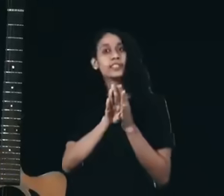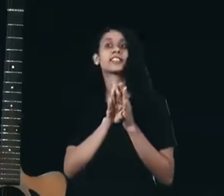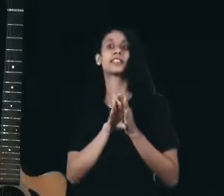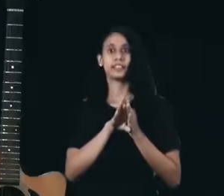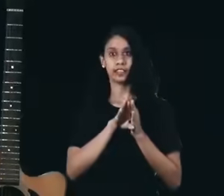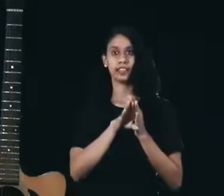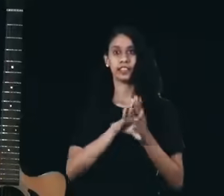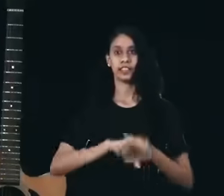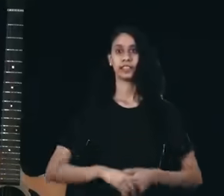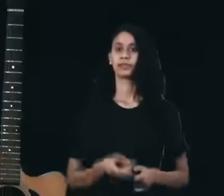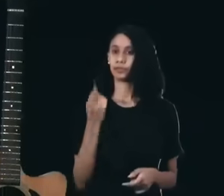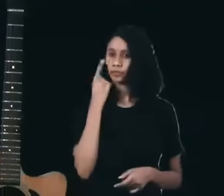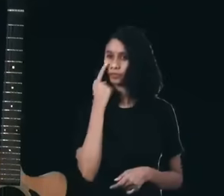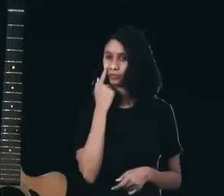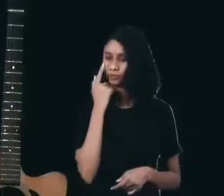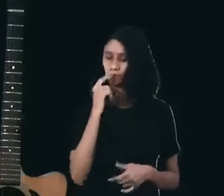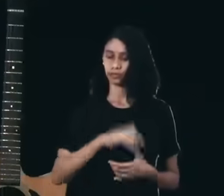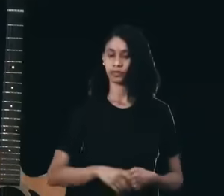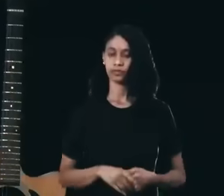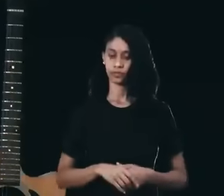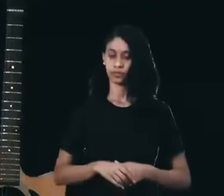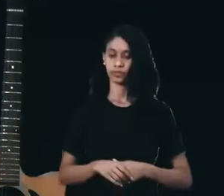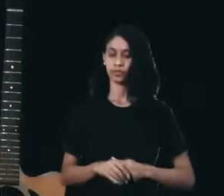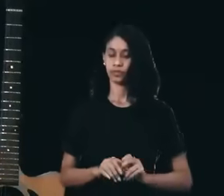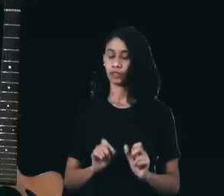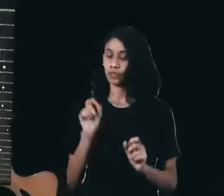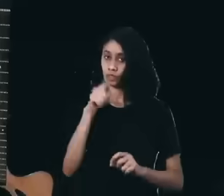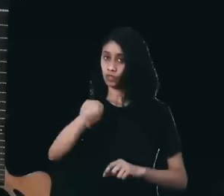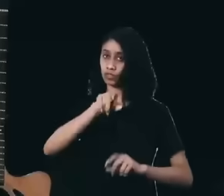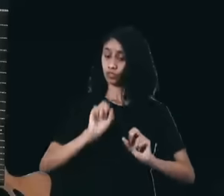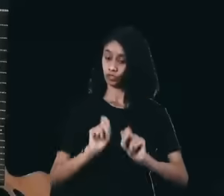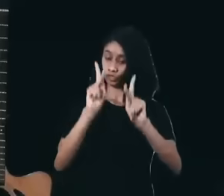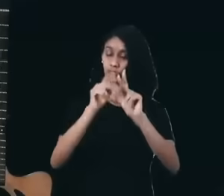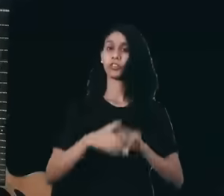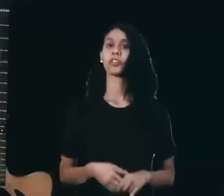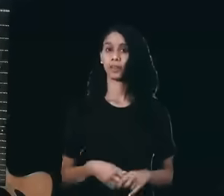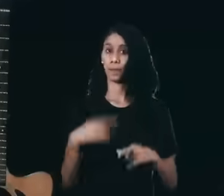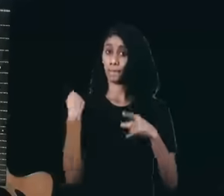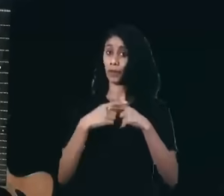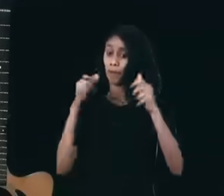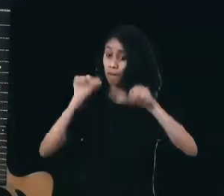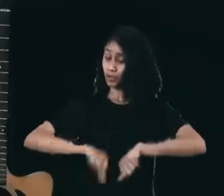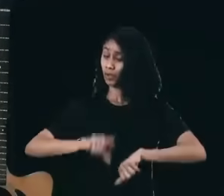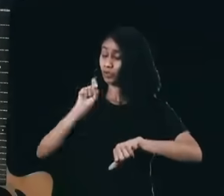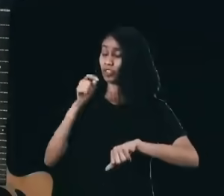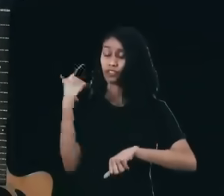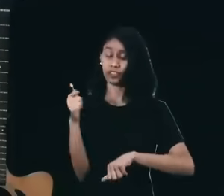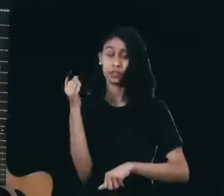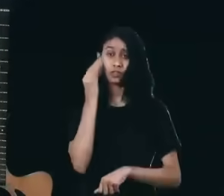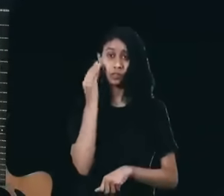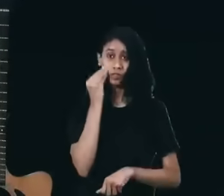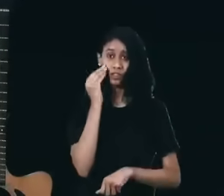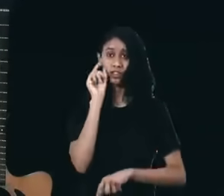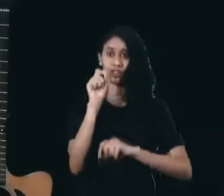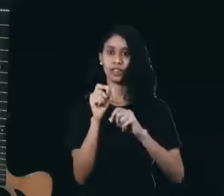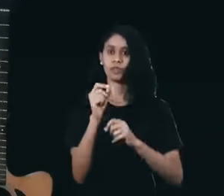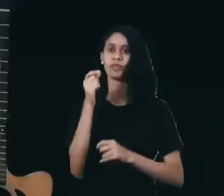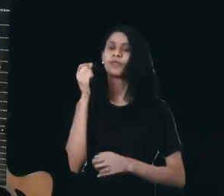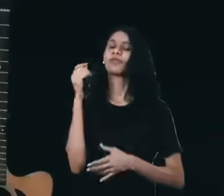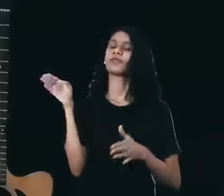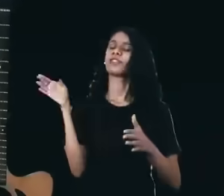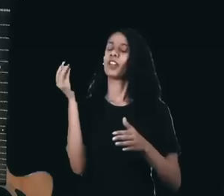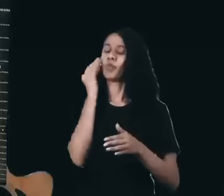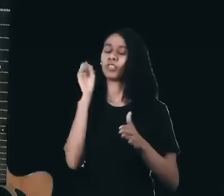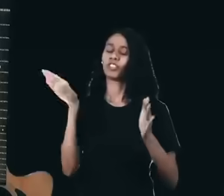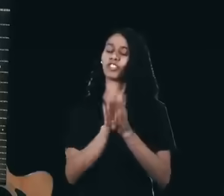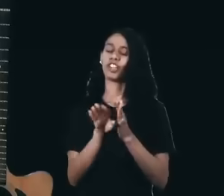chegar, preste atenção, esteja preparado. Porque pior do que não ter oportunidade é a oportunidade chegar e a